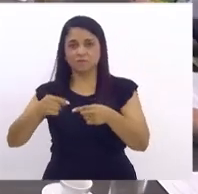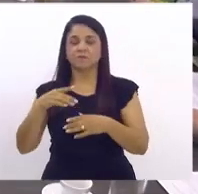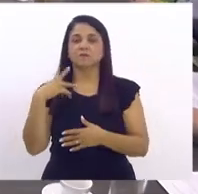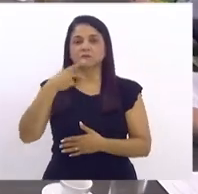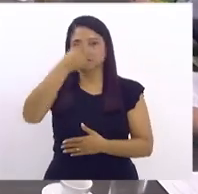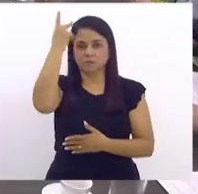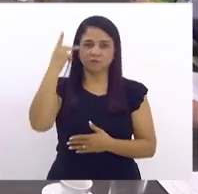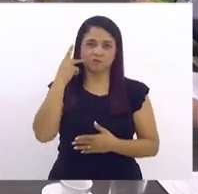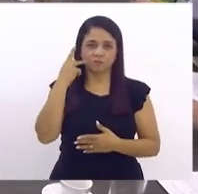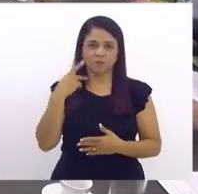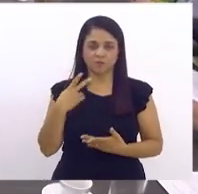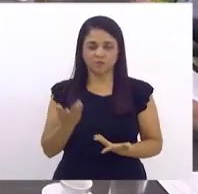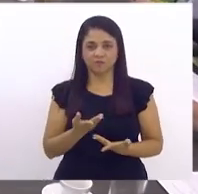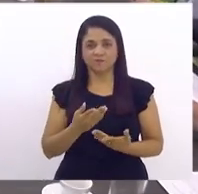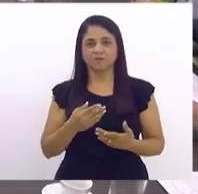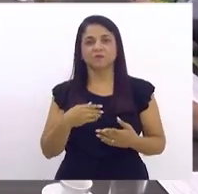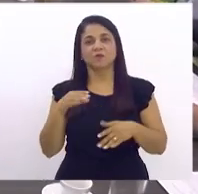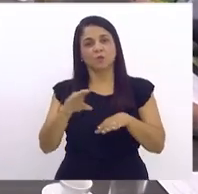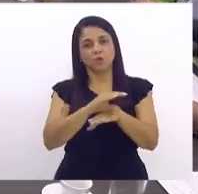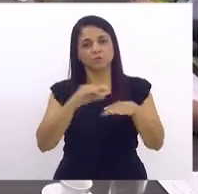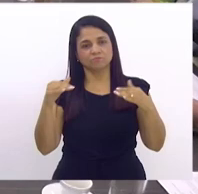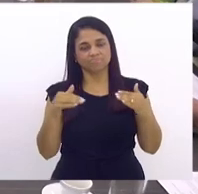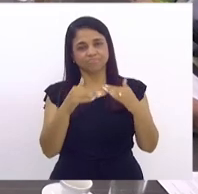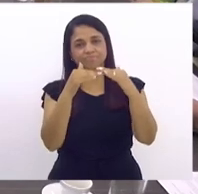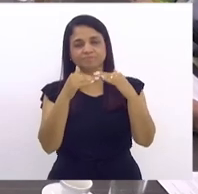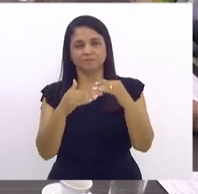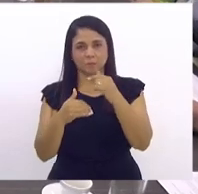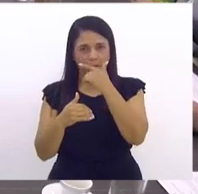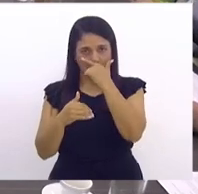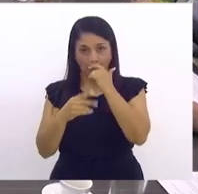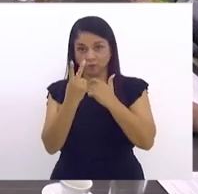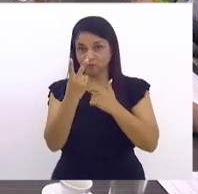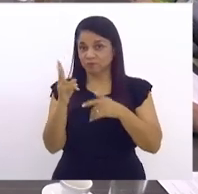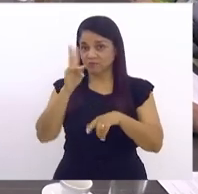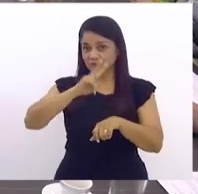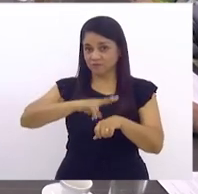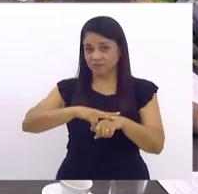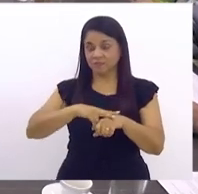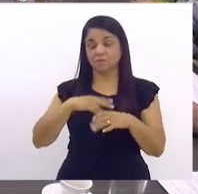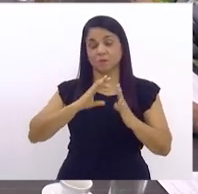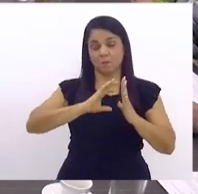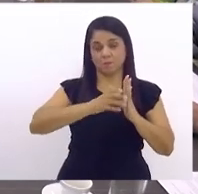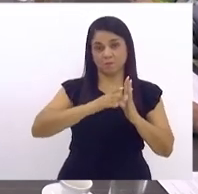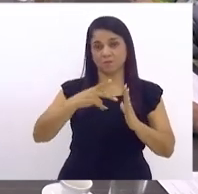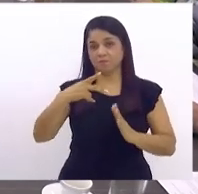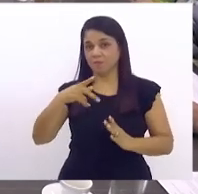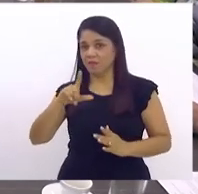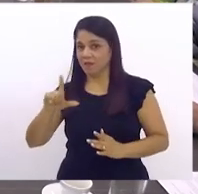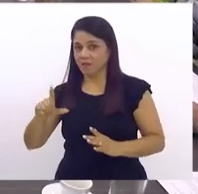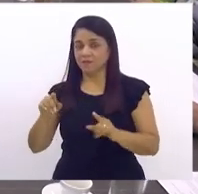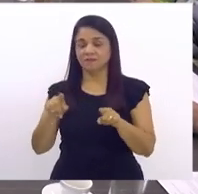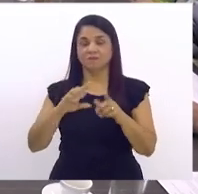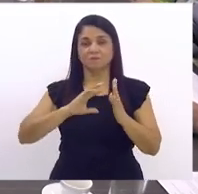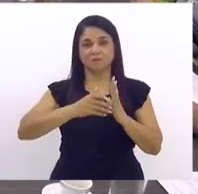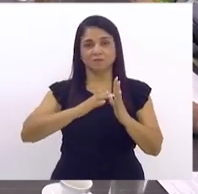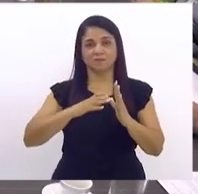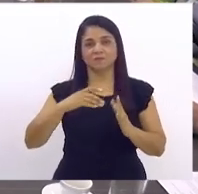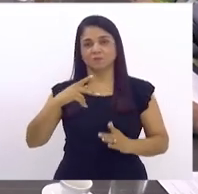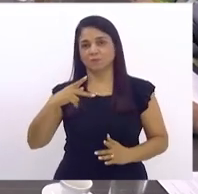Paulo. Eu vou dar pela constitucionalidade duas vezes. Pela bancada do PL e pela bancada do PT.